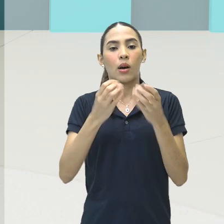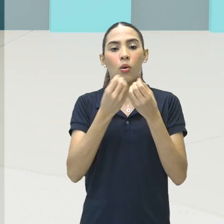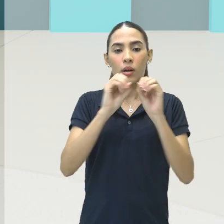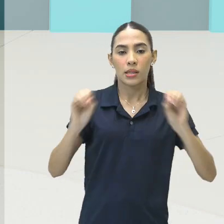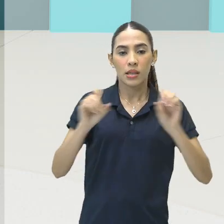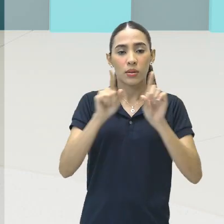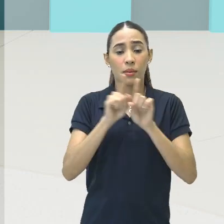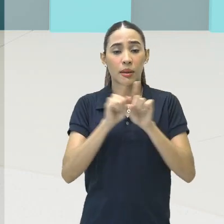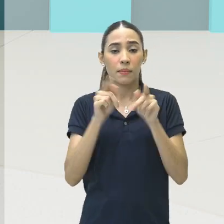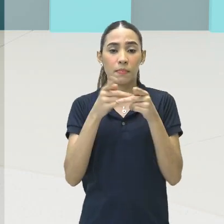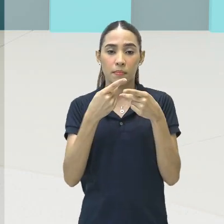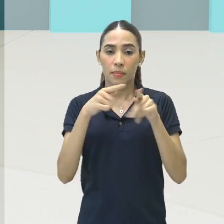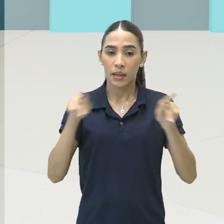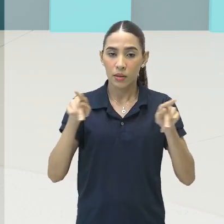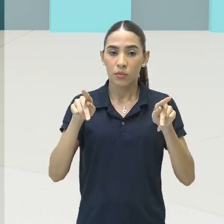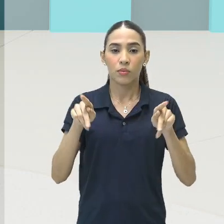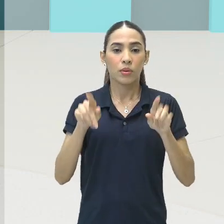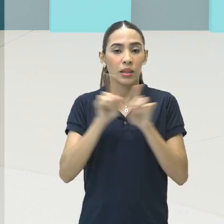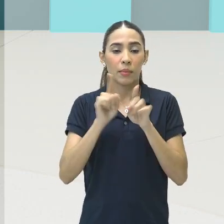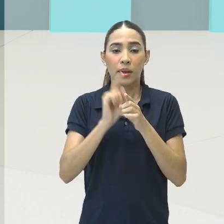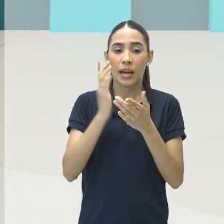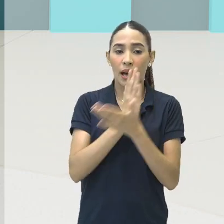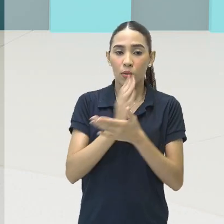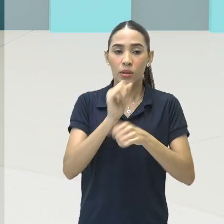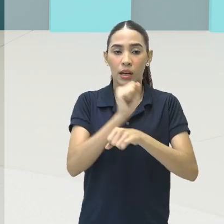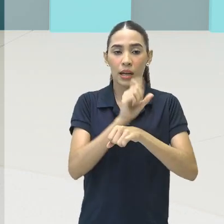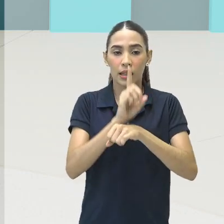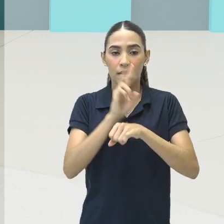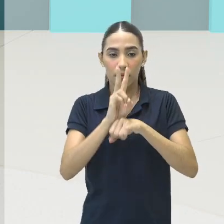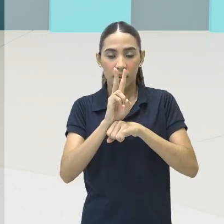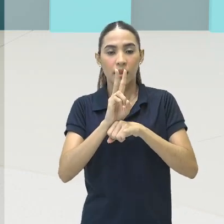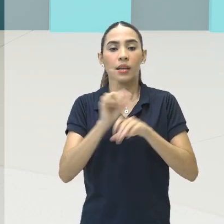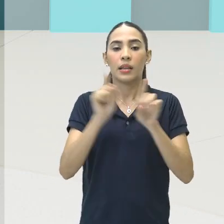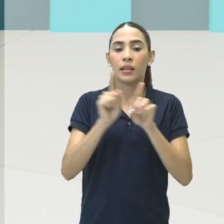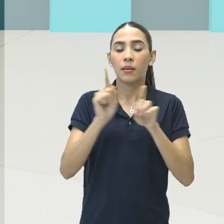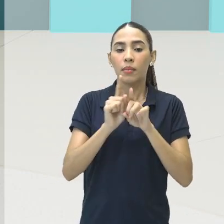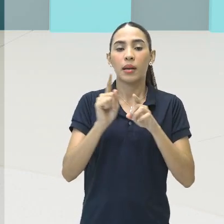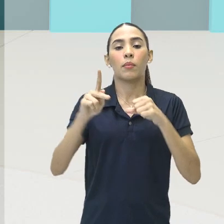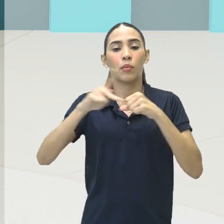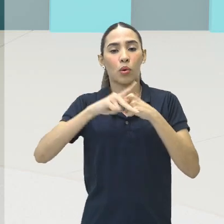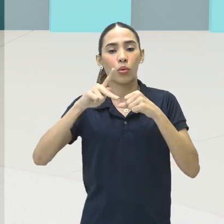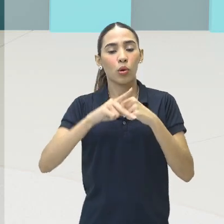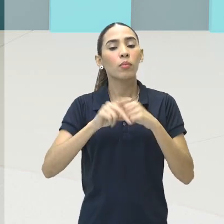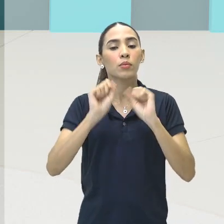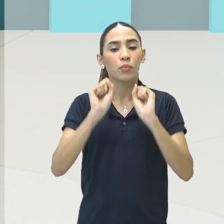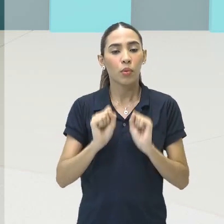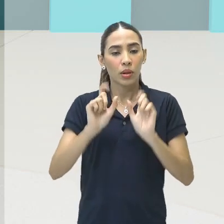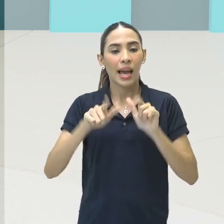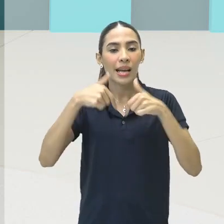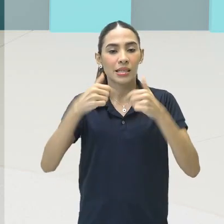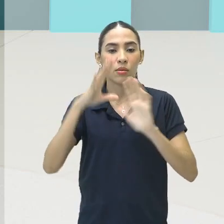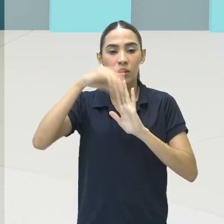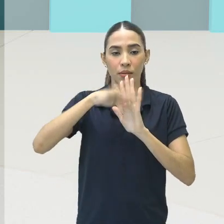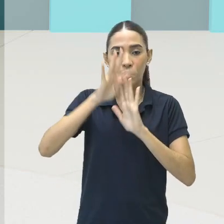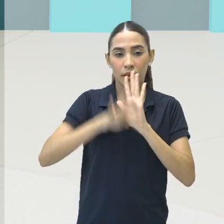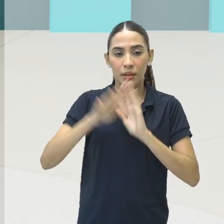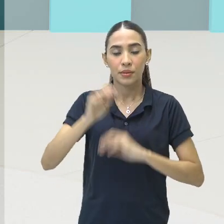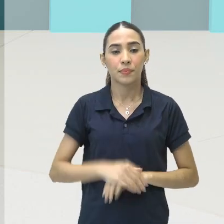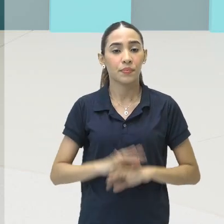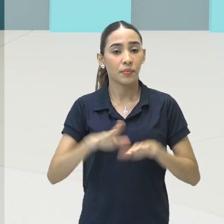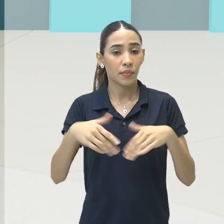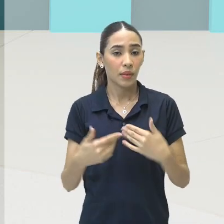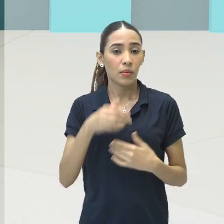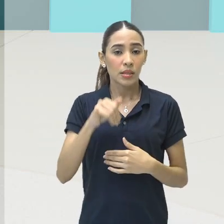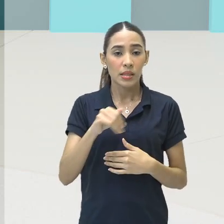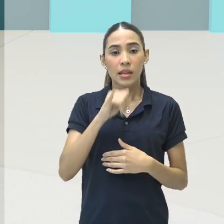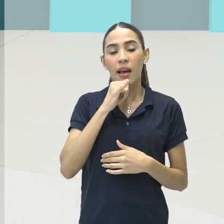período. Além disso, alguns advérbios e pronomes também podem exercer essa função. Assim, se